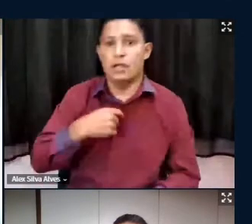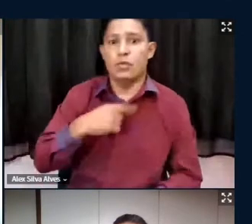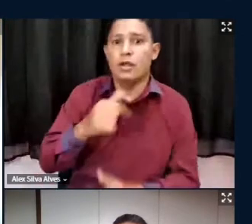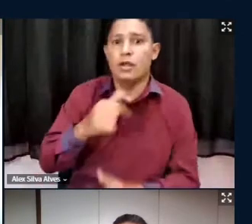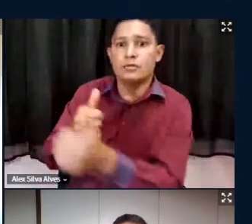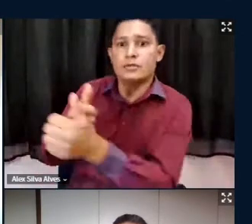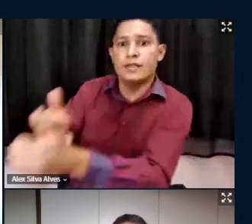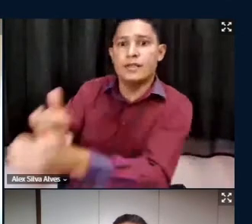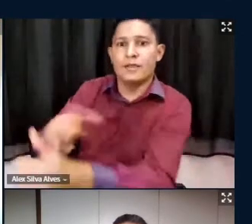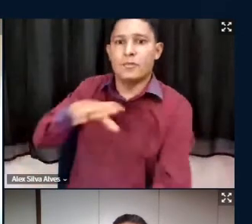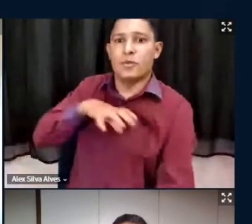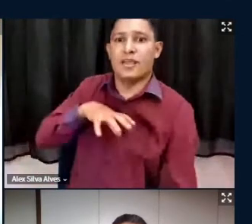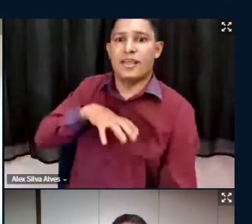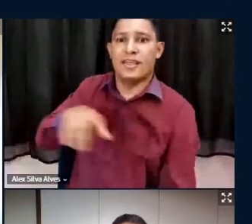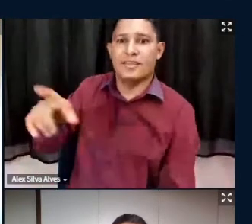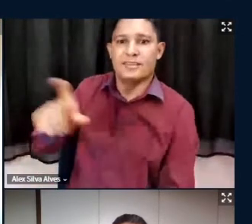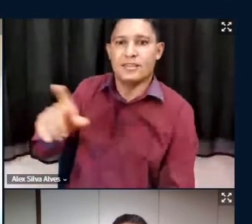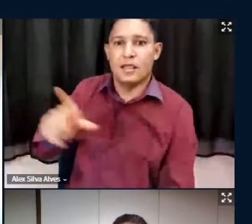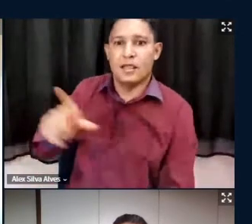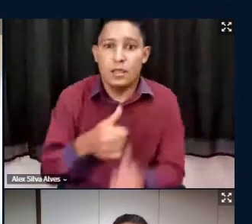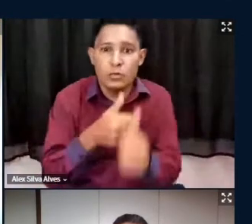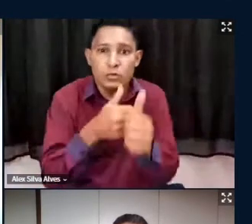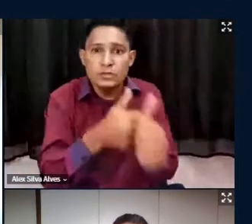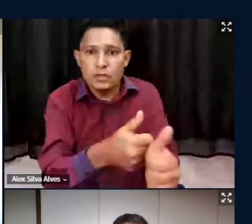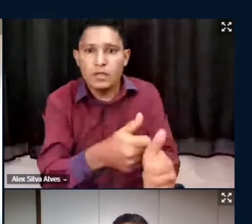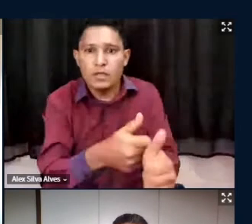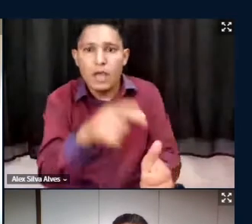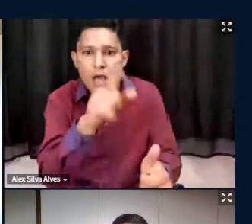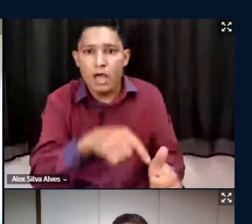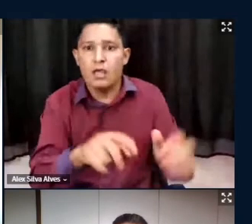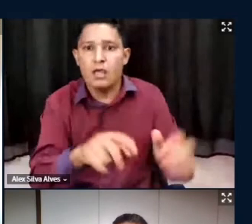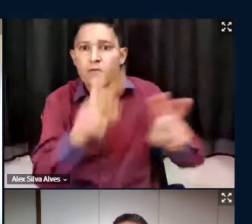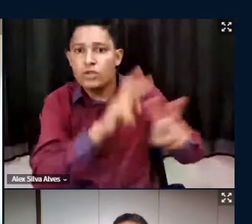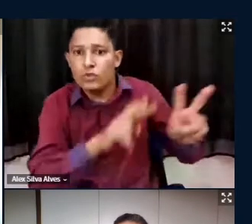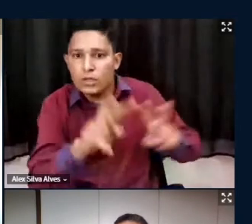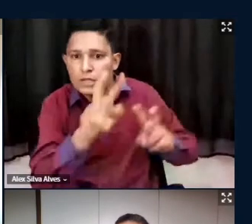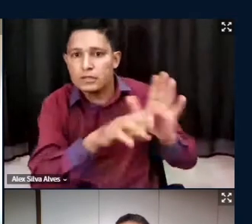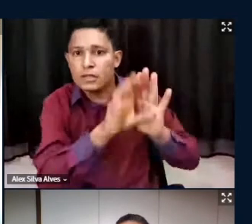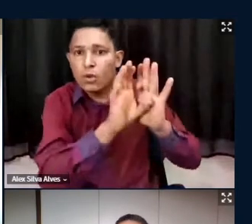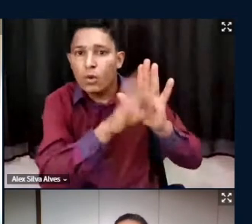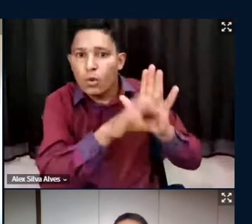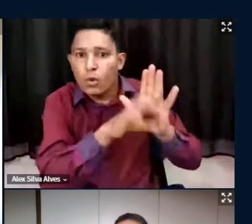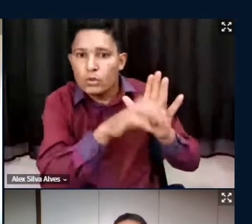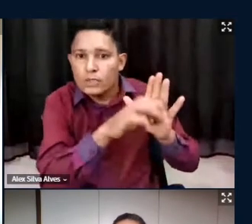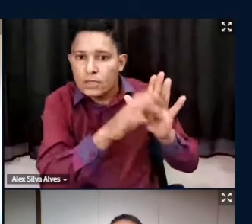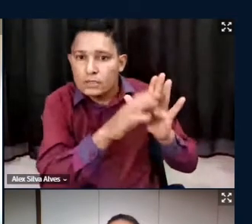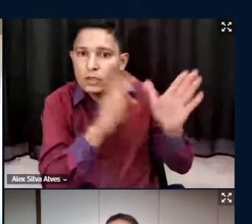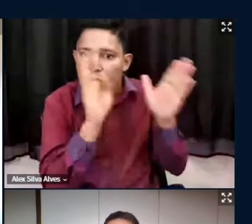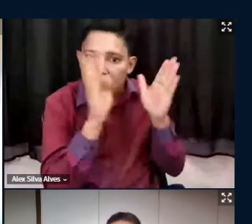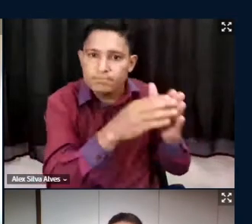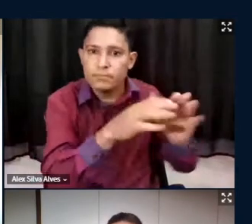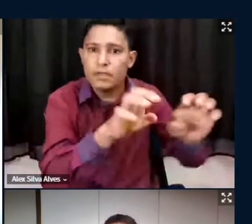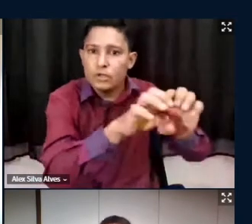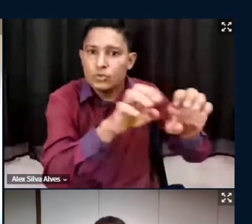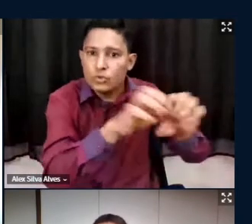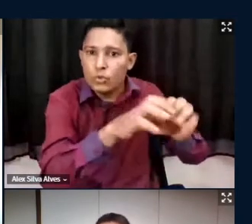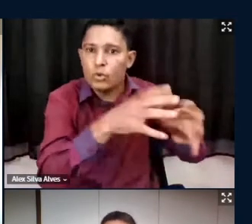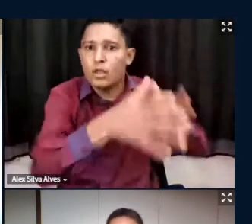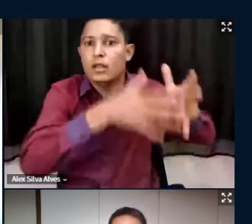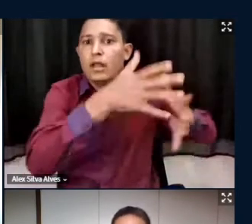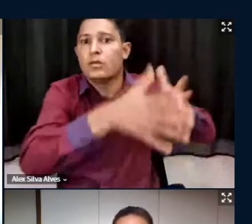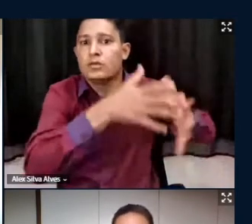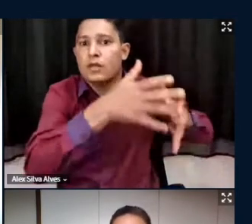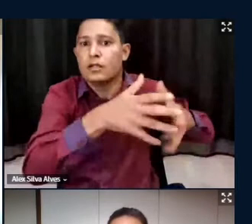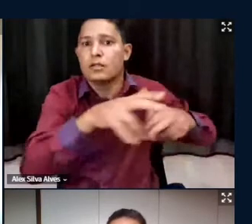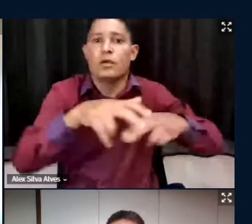à área de informática, eu utilizei os termos a partir da língua portuguesa e para a